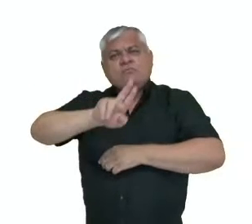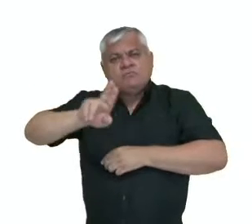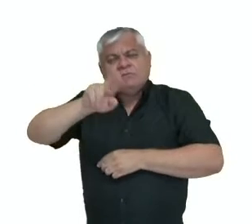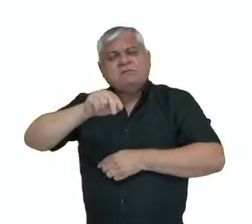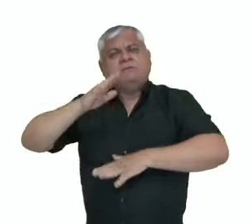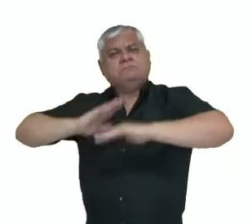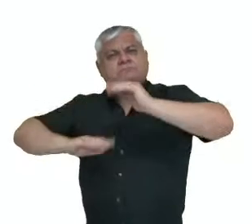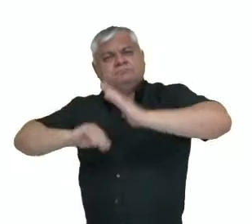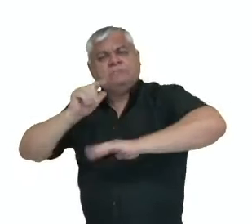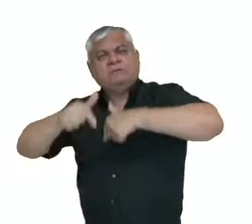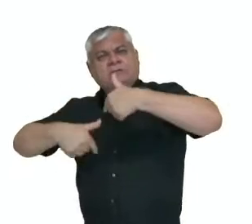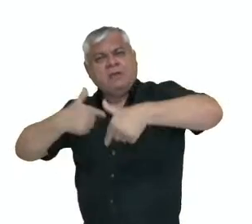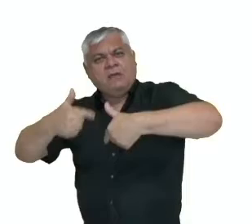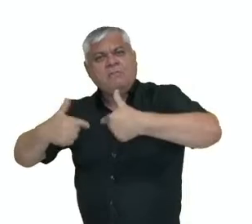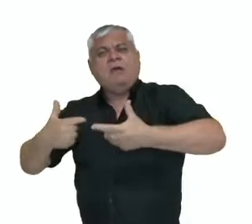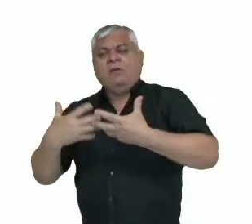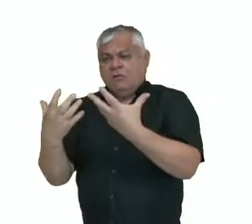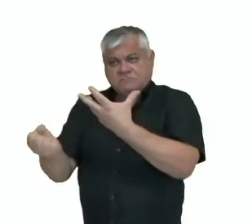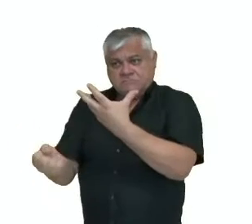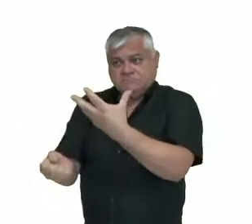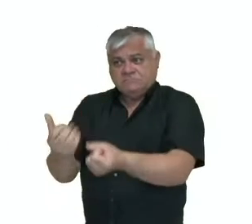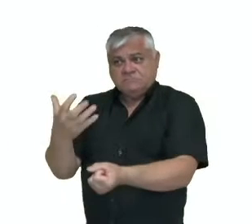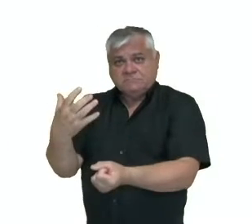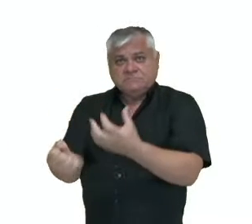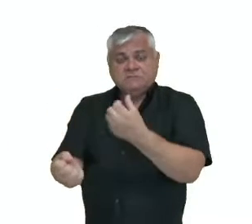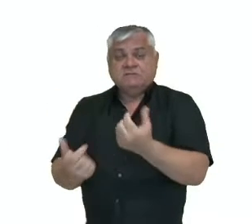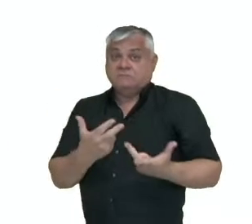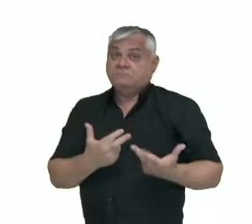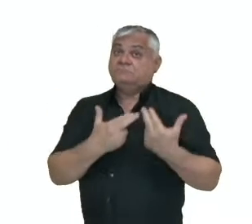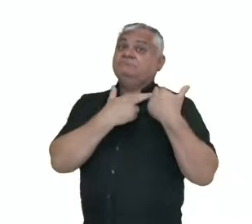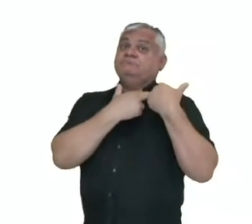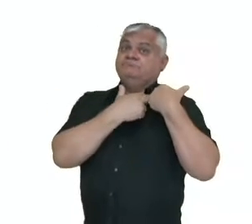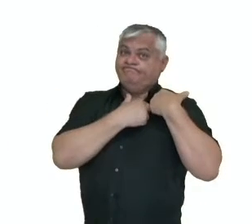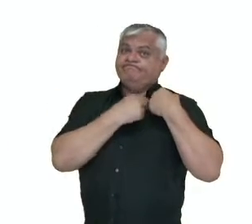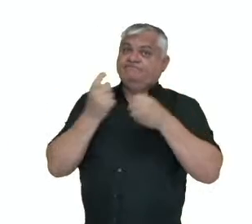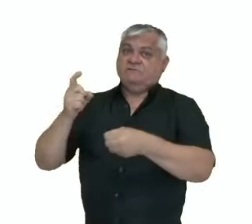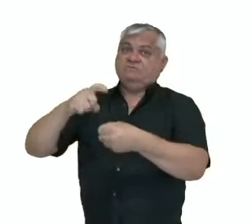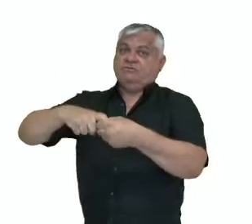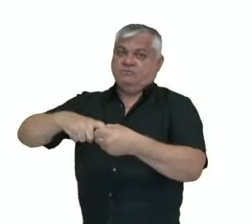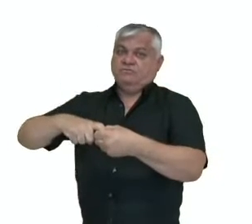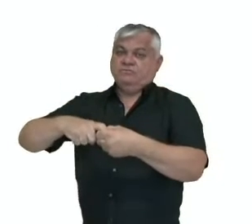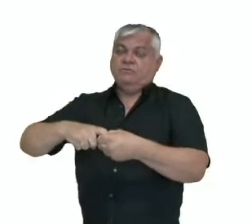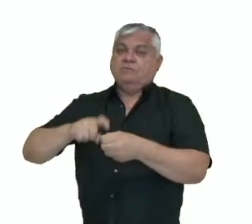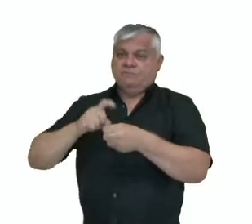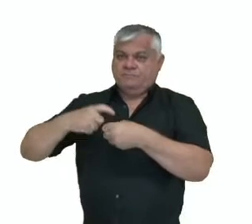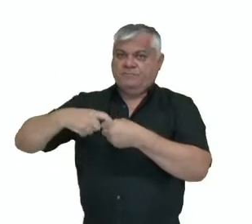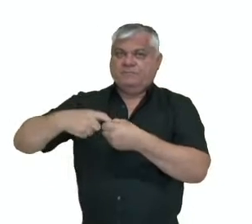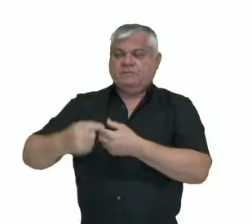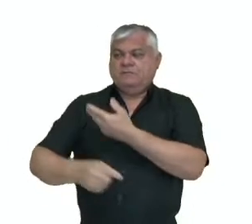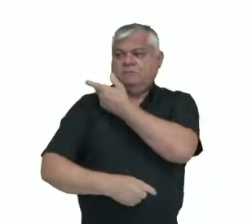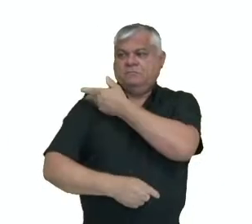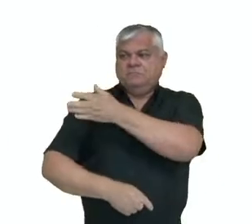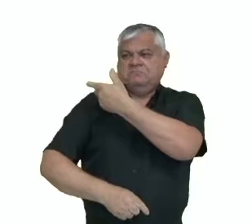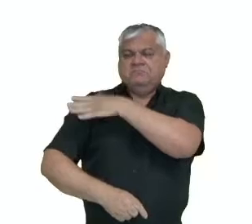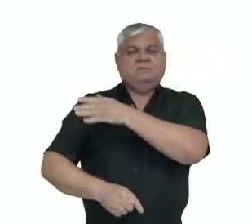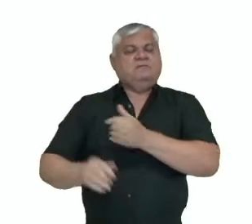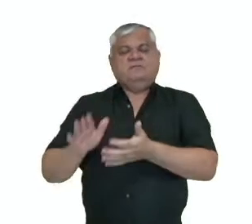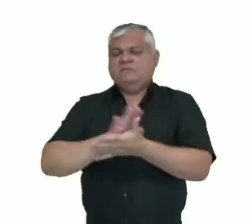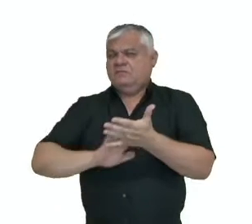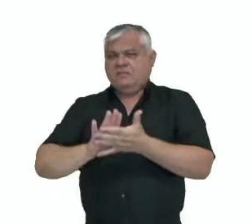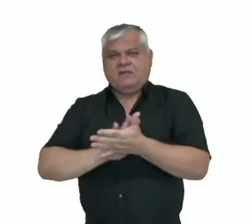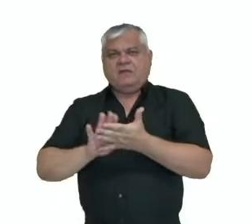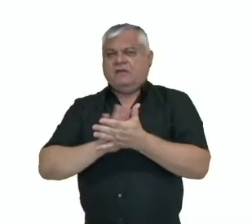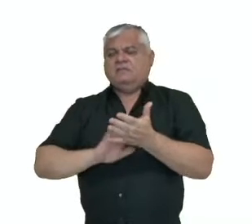serviços e dispostas a aceitar responsabilidades como sócios, sem discriminação social,